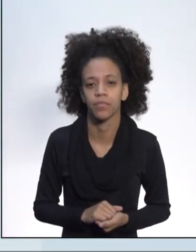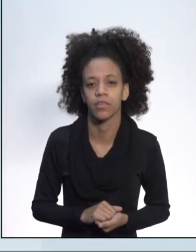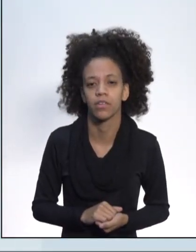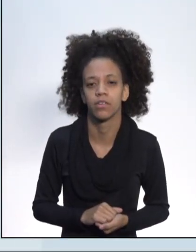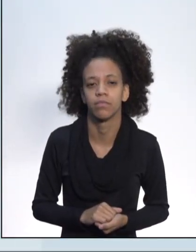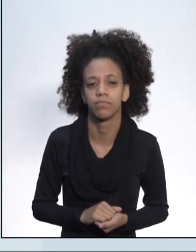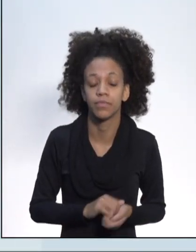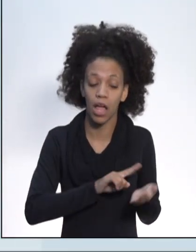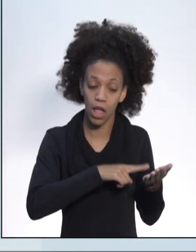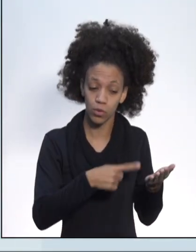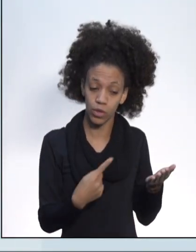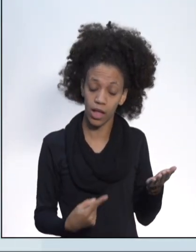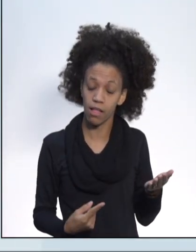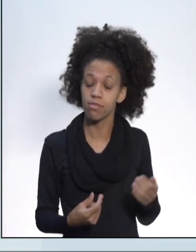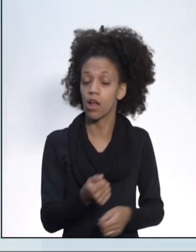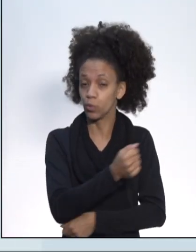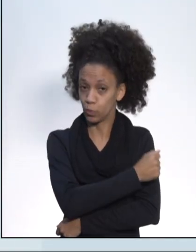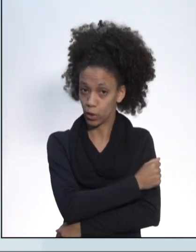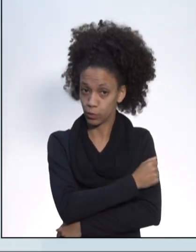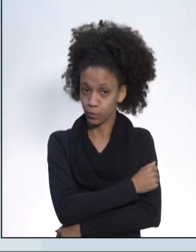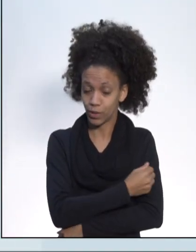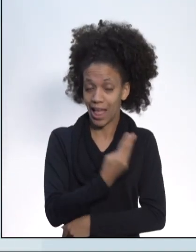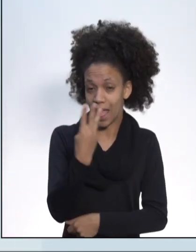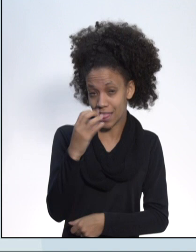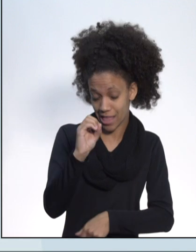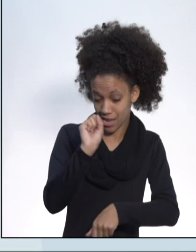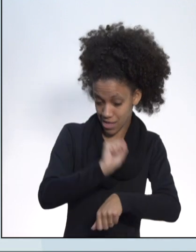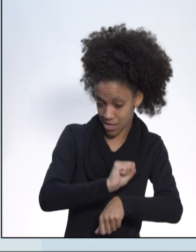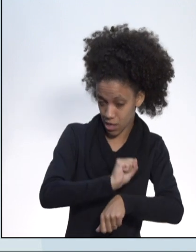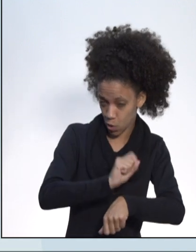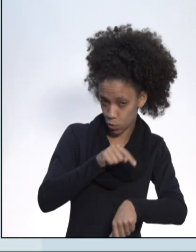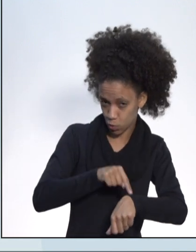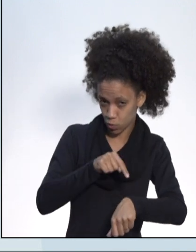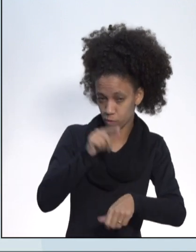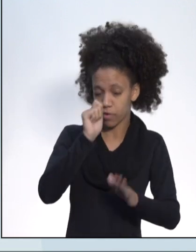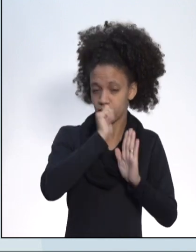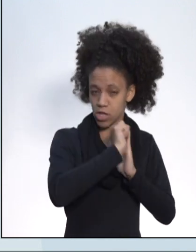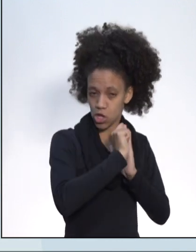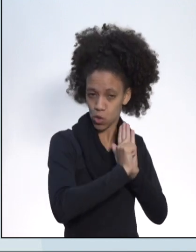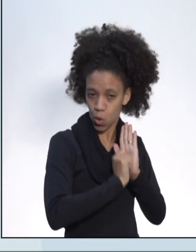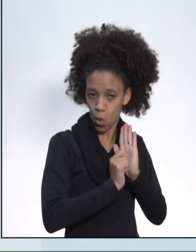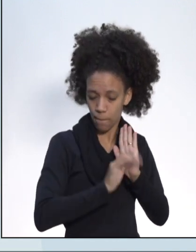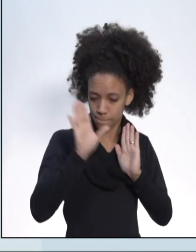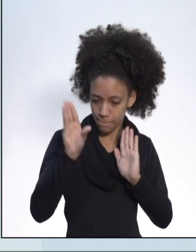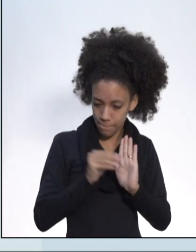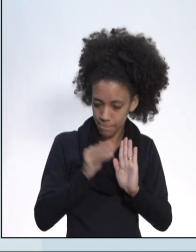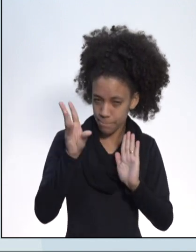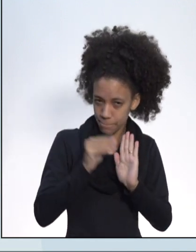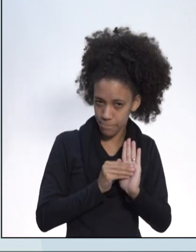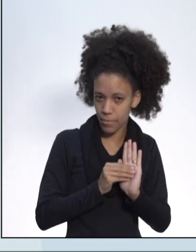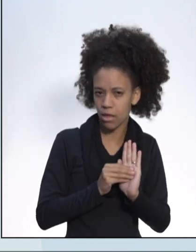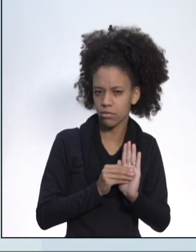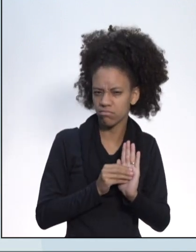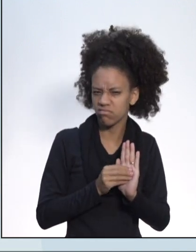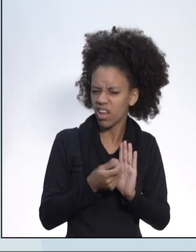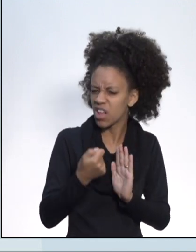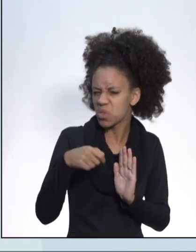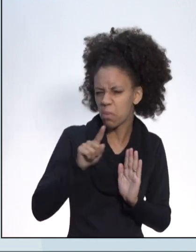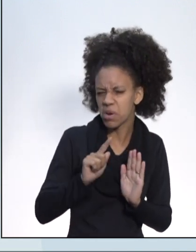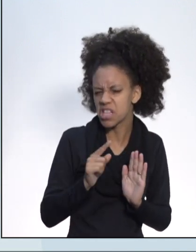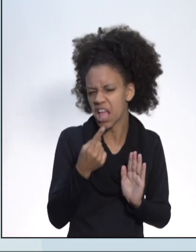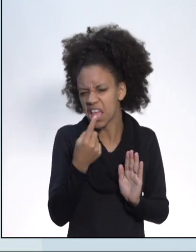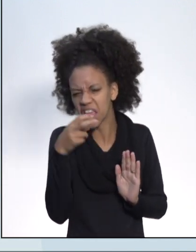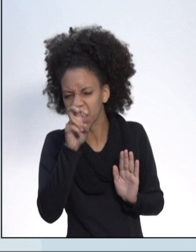é do caderno do aluno. Eu vou deixar 30 segundinhos para vocês copiarem as páginas. Acho que nem precisa de 30,